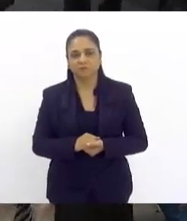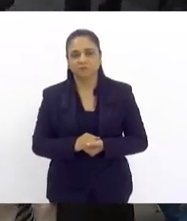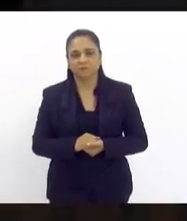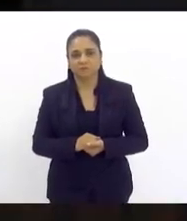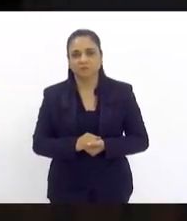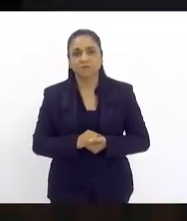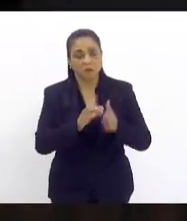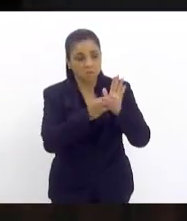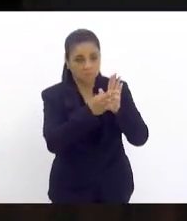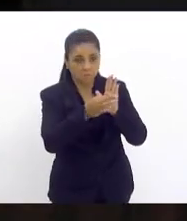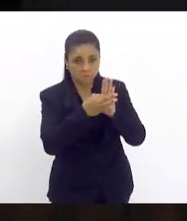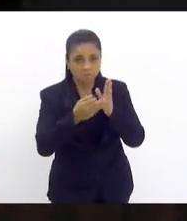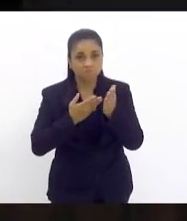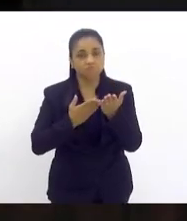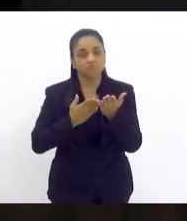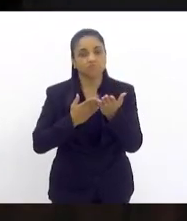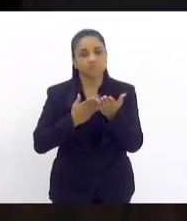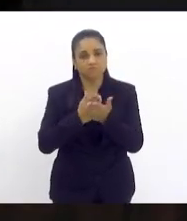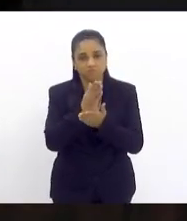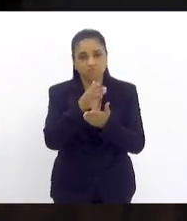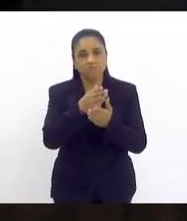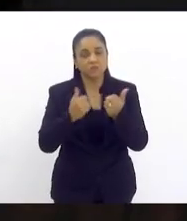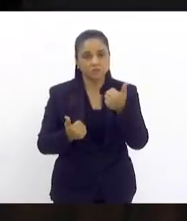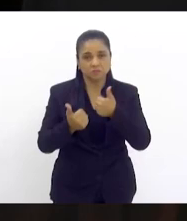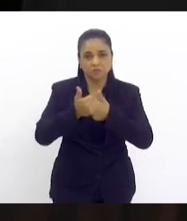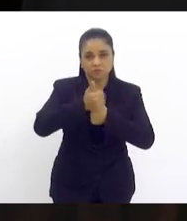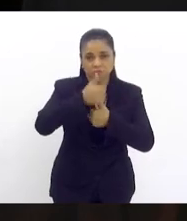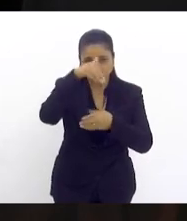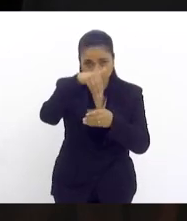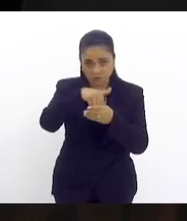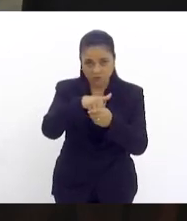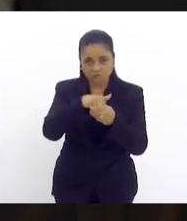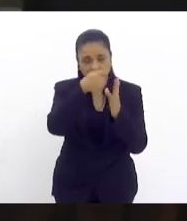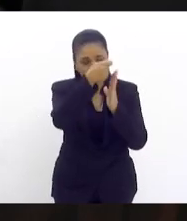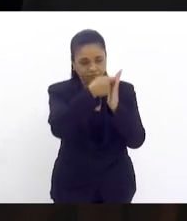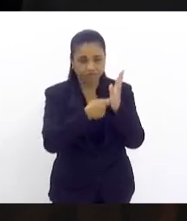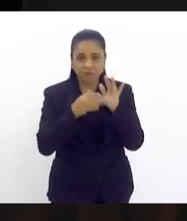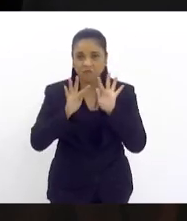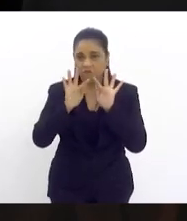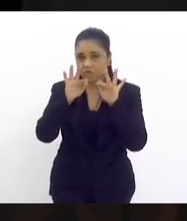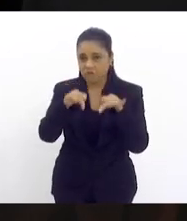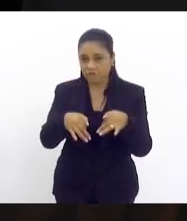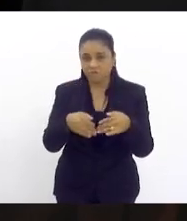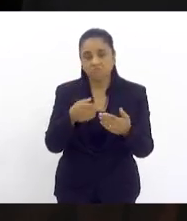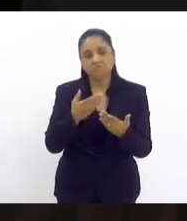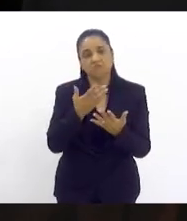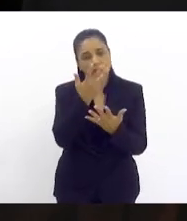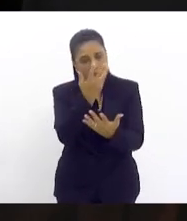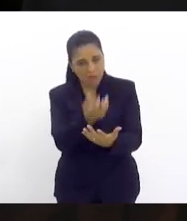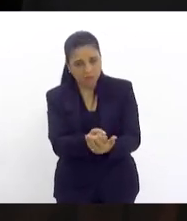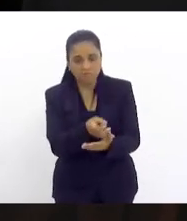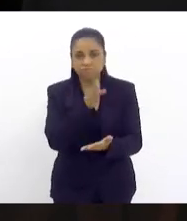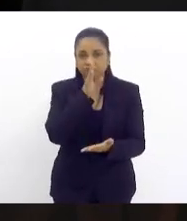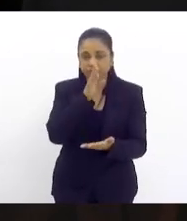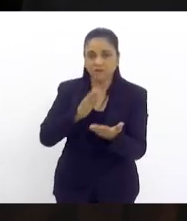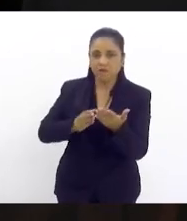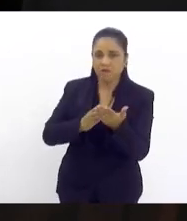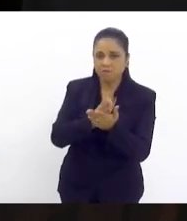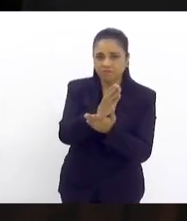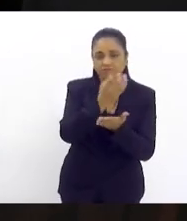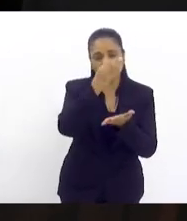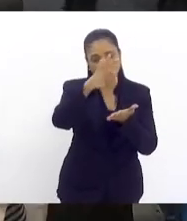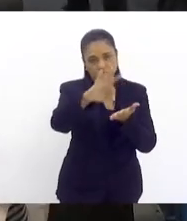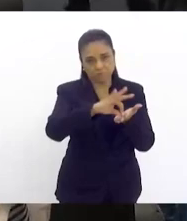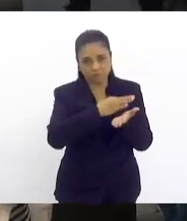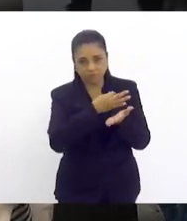Com os pareceres emitidos, em votação substitutivo como forma final. Senhores que aprovam, permaneçam como estão. Aprovado, vai